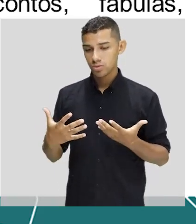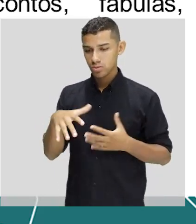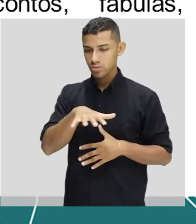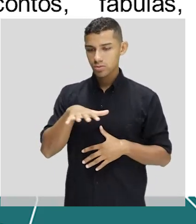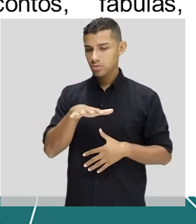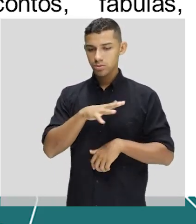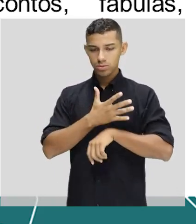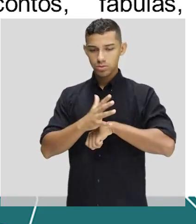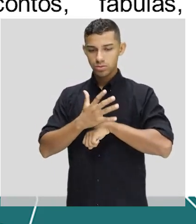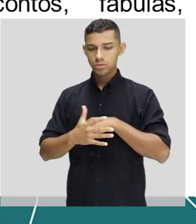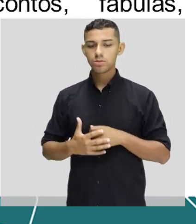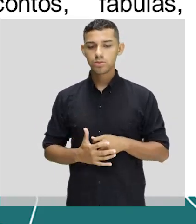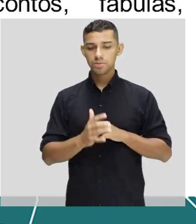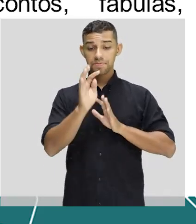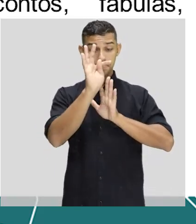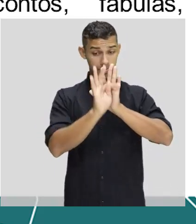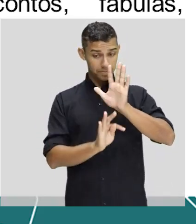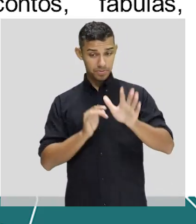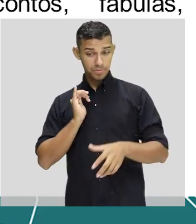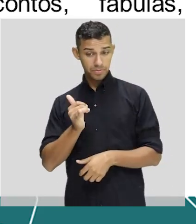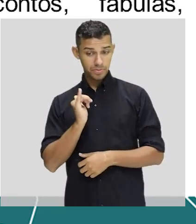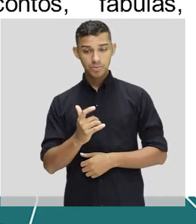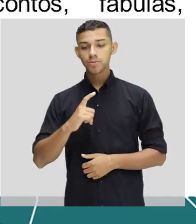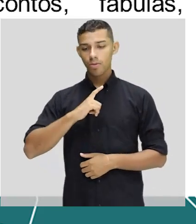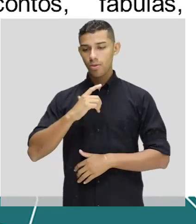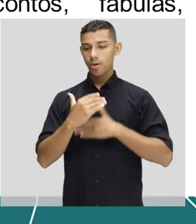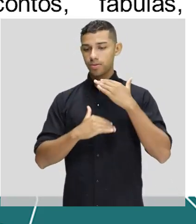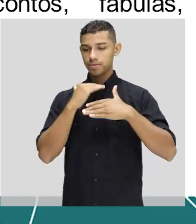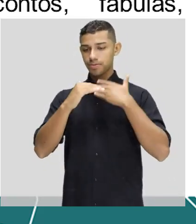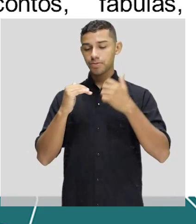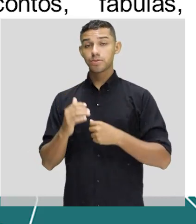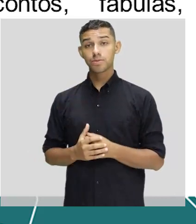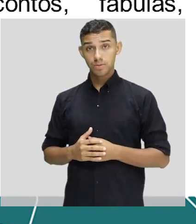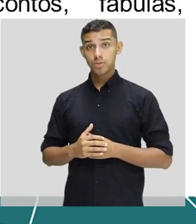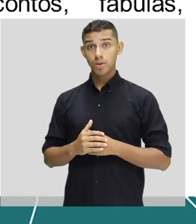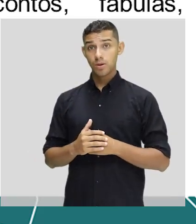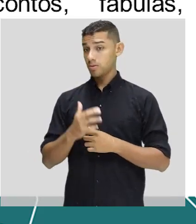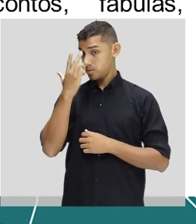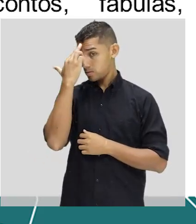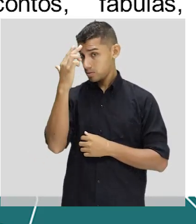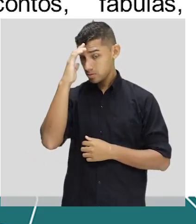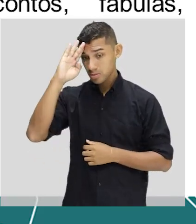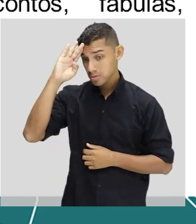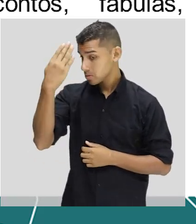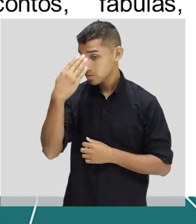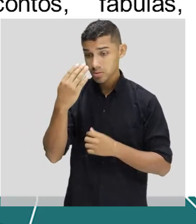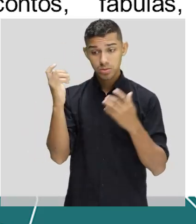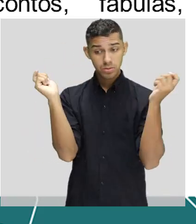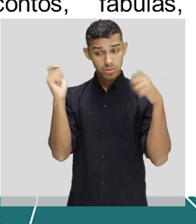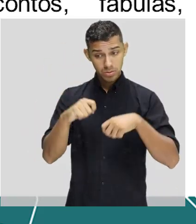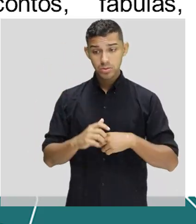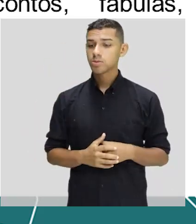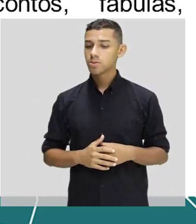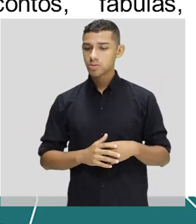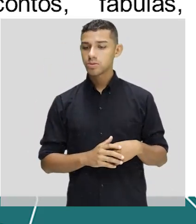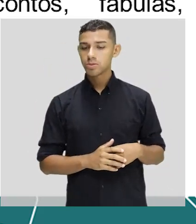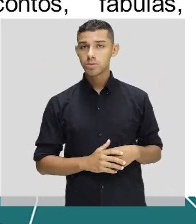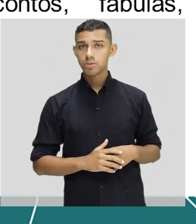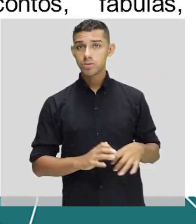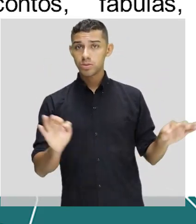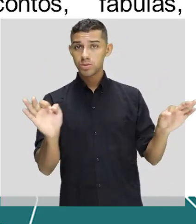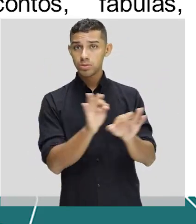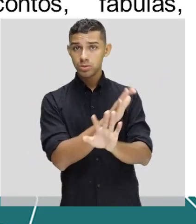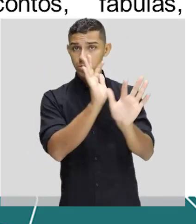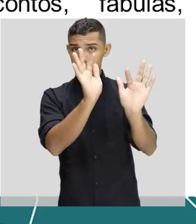ações. O texto narrativo possui o desenvolvimento, o clímax e o desfecho. Geralmente, o